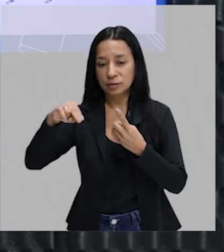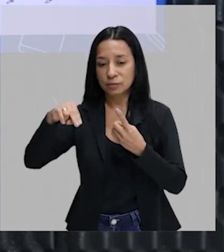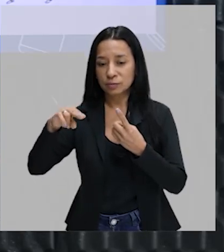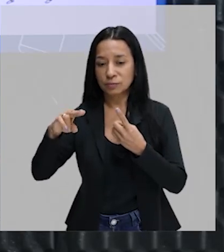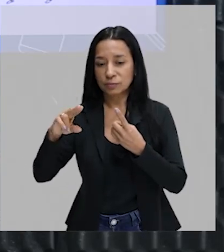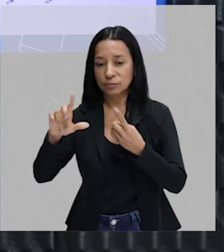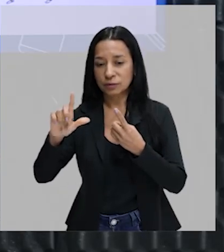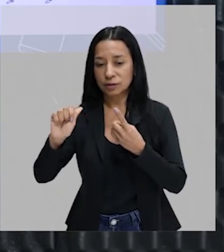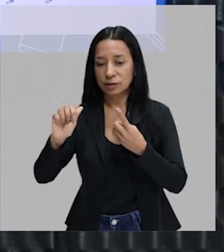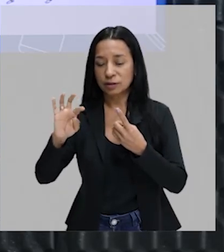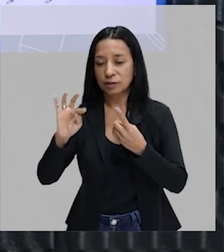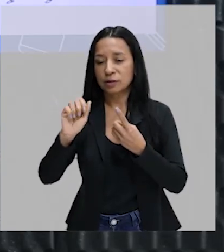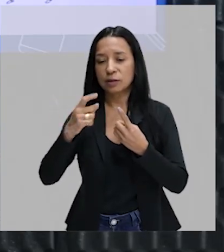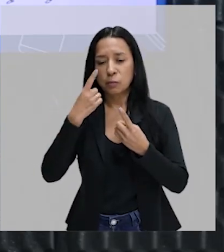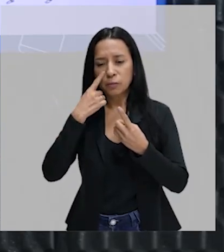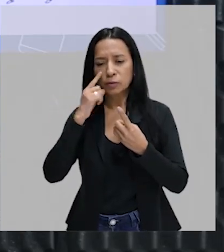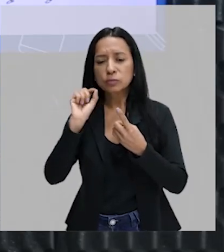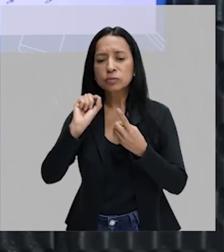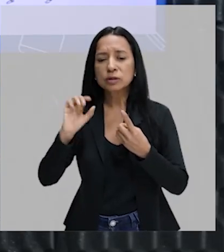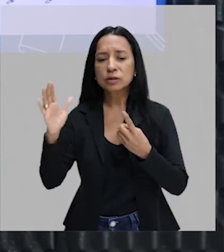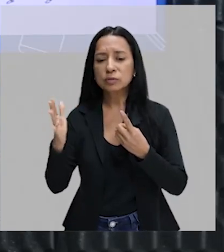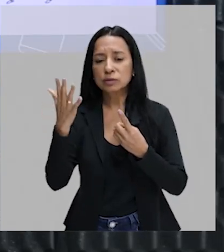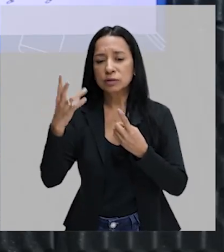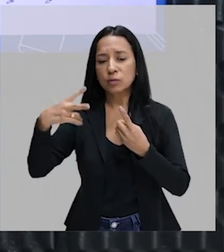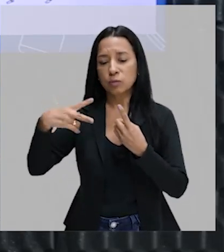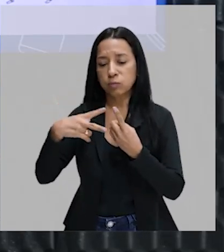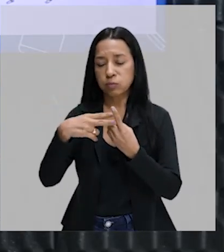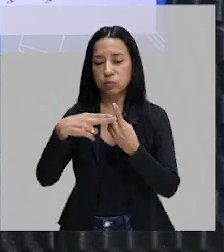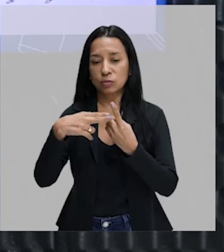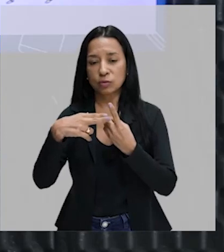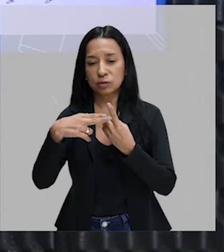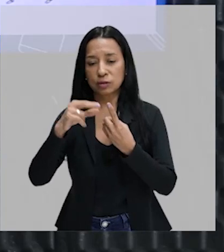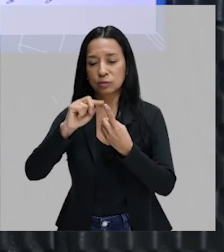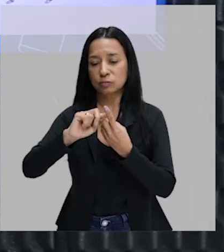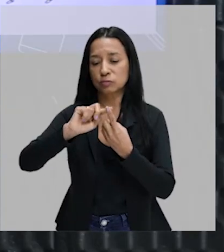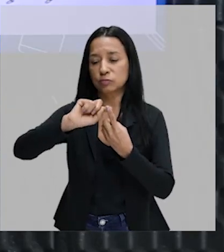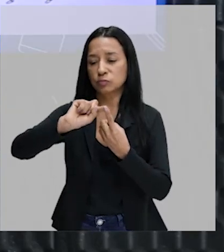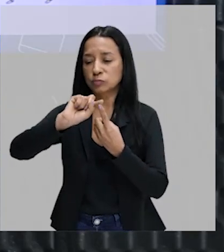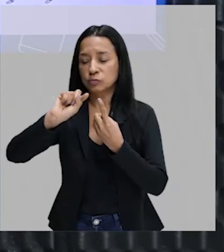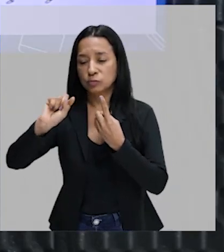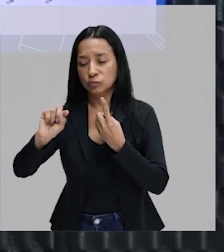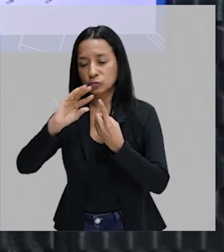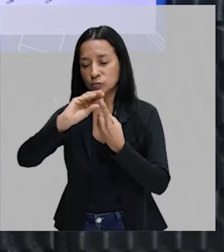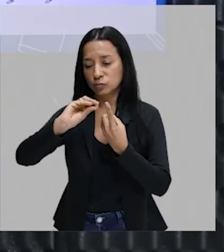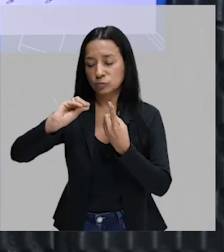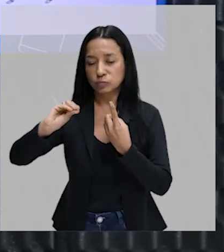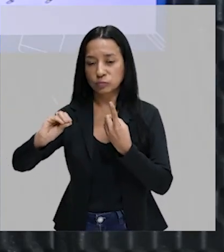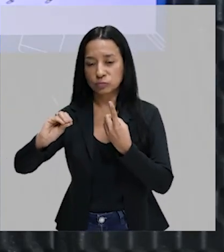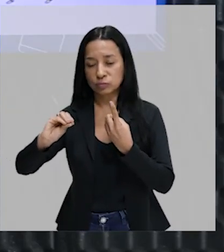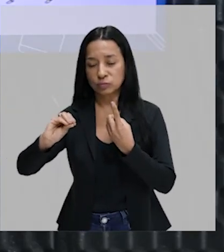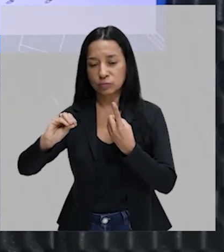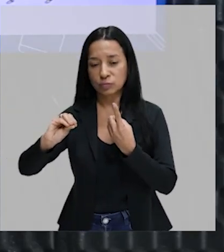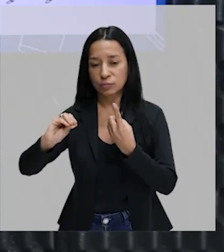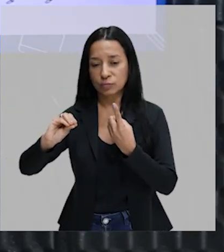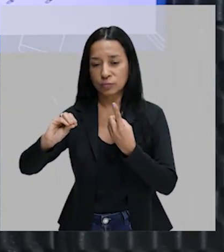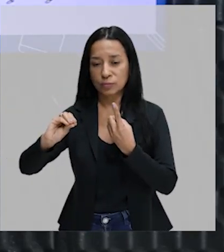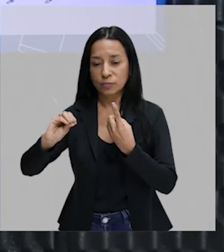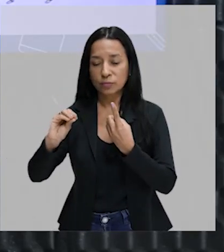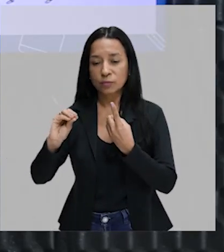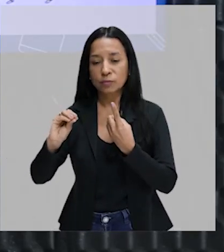aconteceu com o passar do tempo. Eles retiraram a umbela, essa região que tem um formato de guarda-chuva,